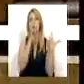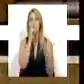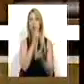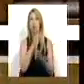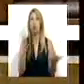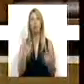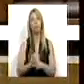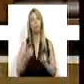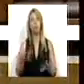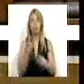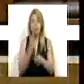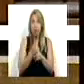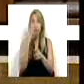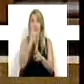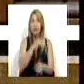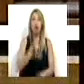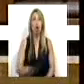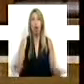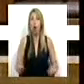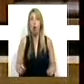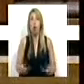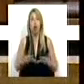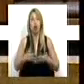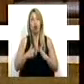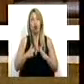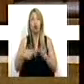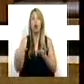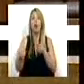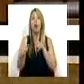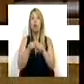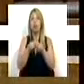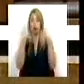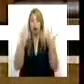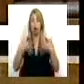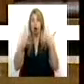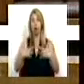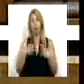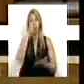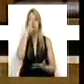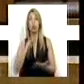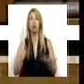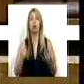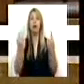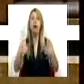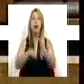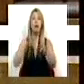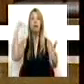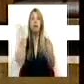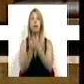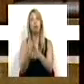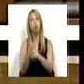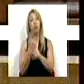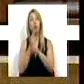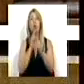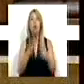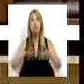porque mesmo que não se concorde com a estrutura política de um Orçamento de Estado, há sempre melhorias a propor